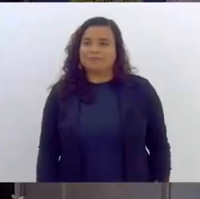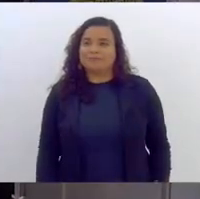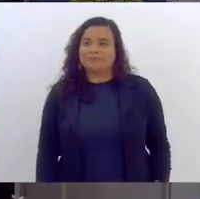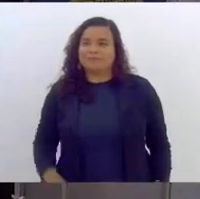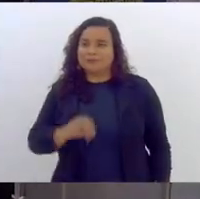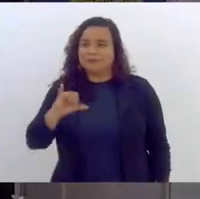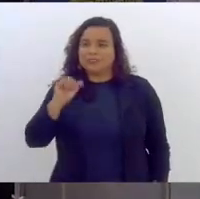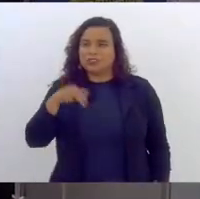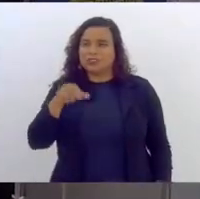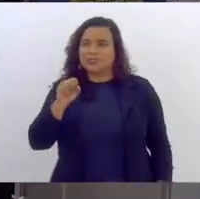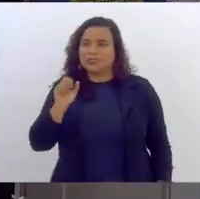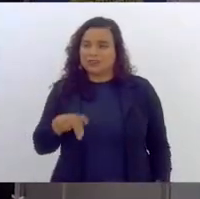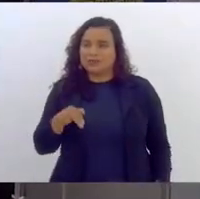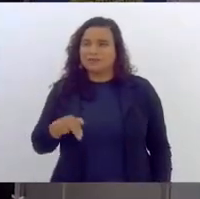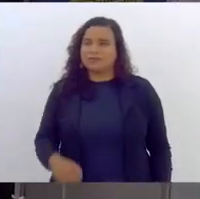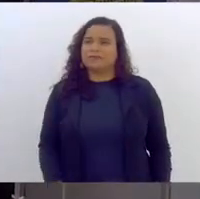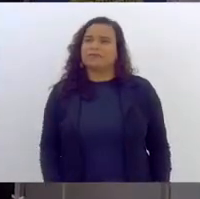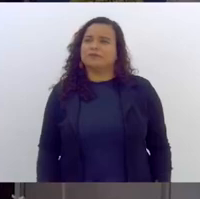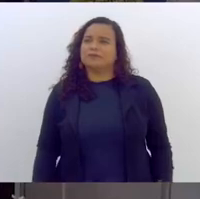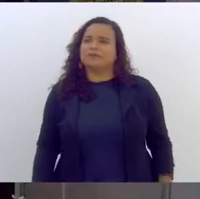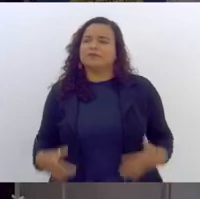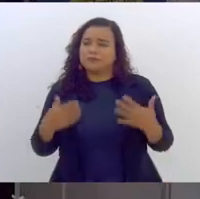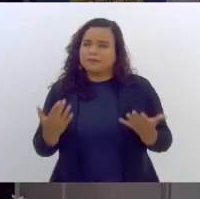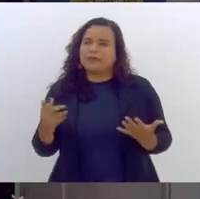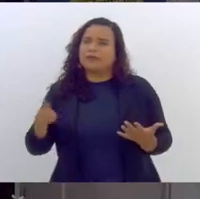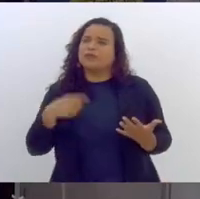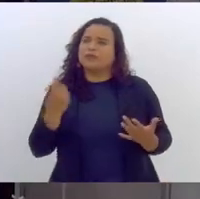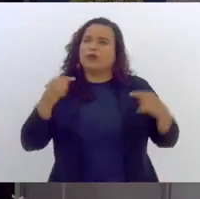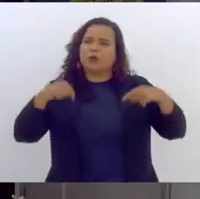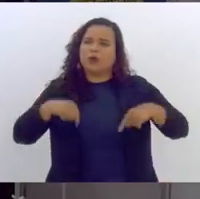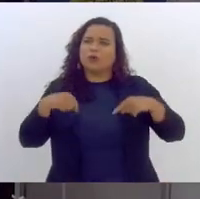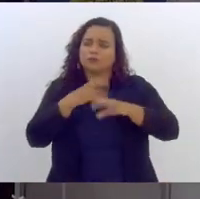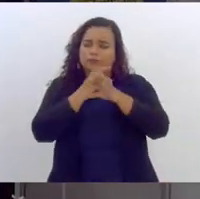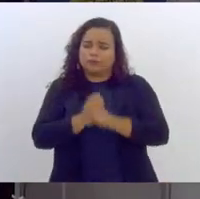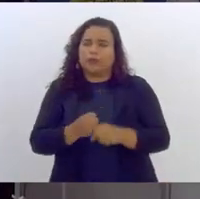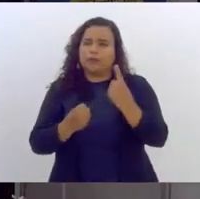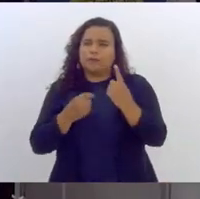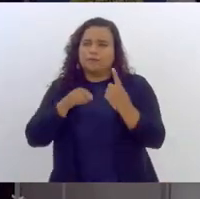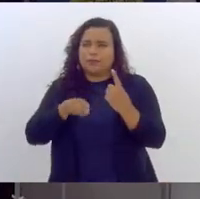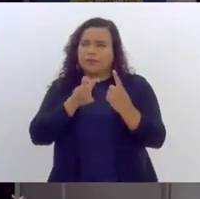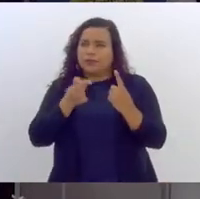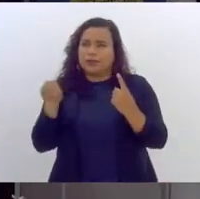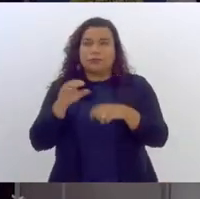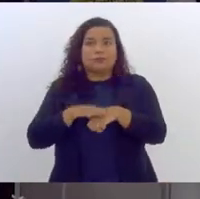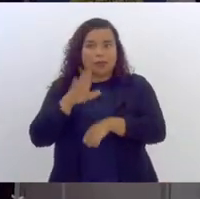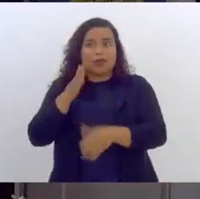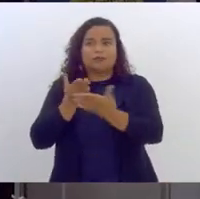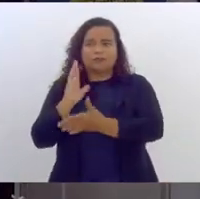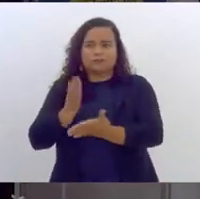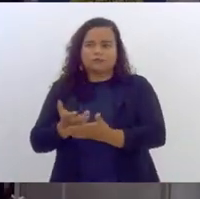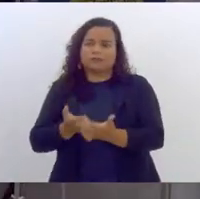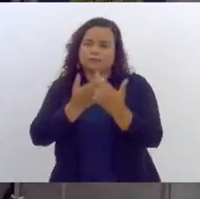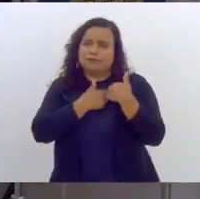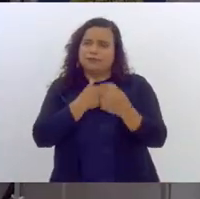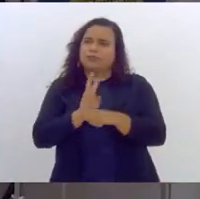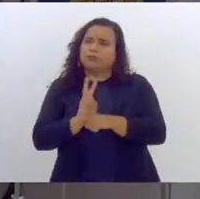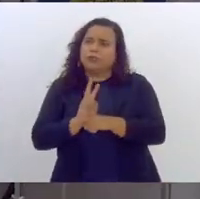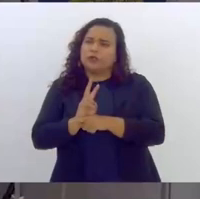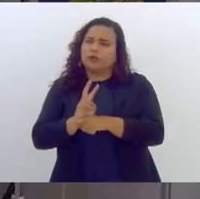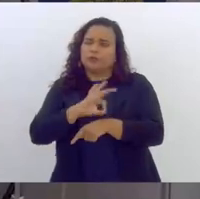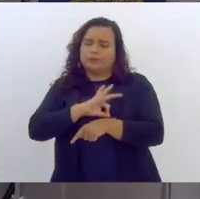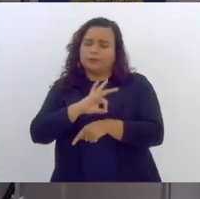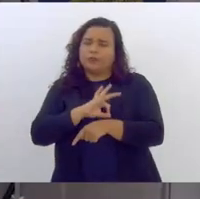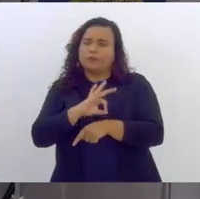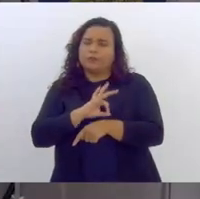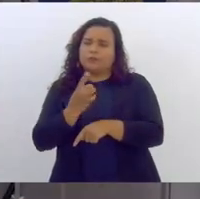bom nós temos hoje mais de 1.500 aprovados no cargo de inspetor um pouco mais de 1.500